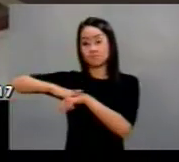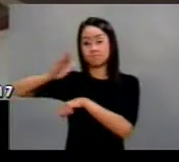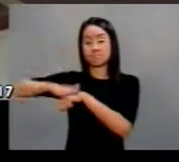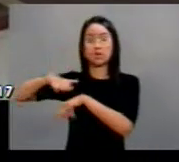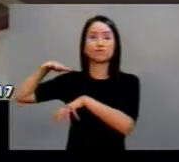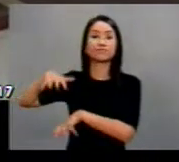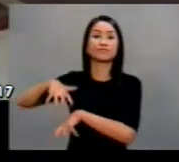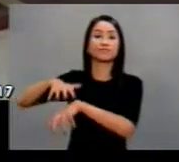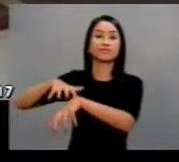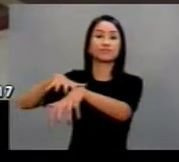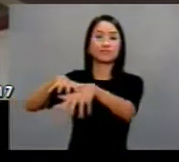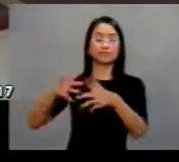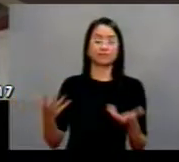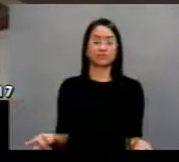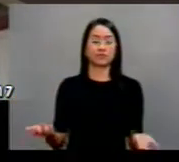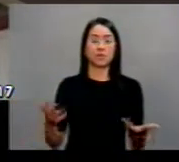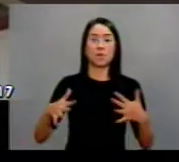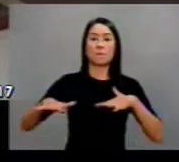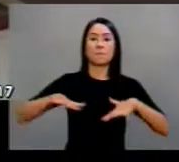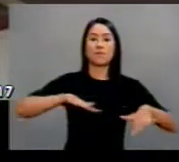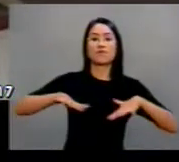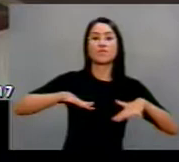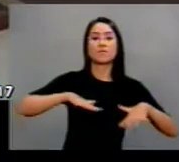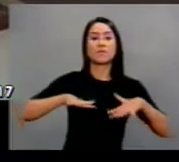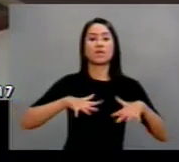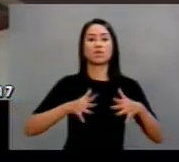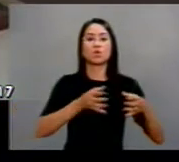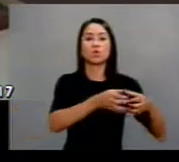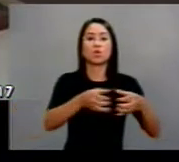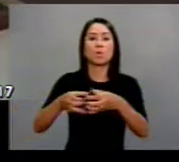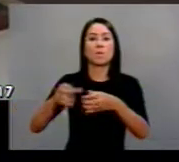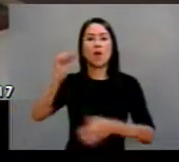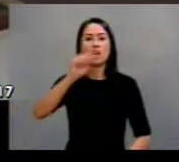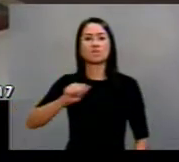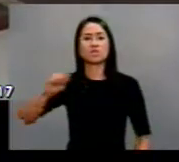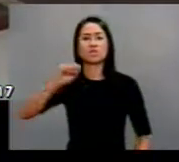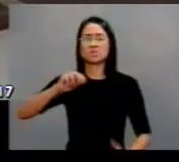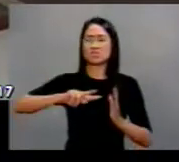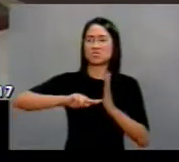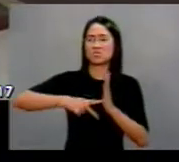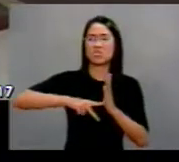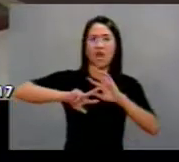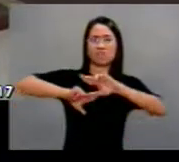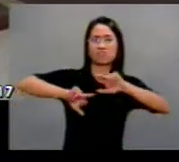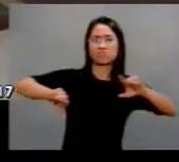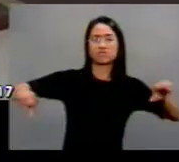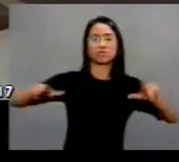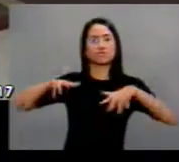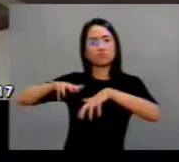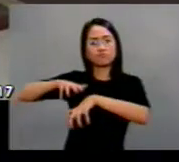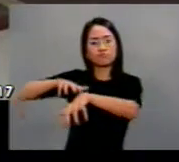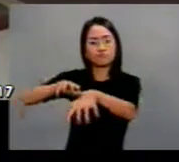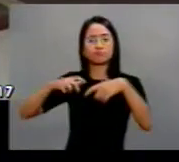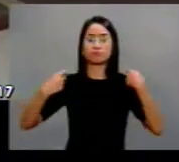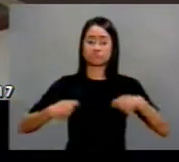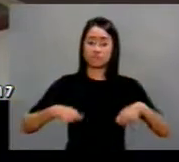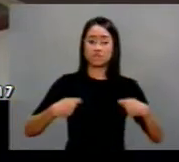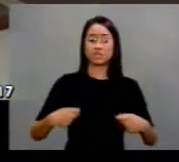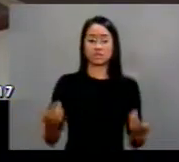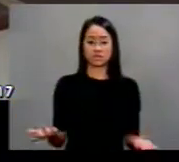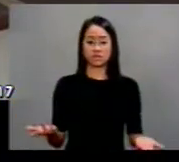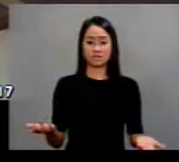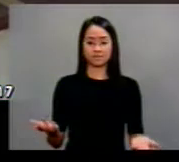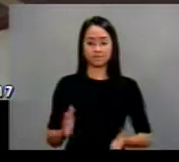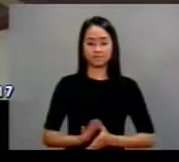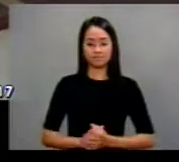sociedade civil, dos movimentos populares, da Frente Povo Sem Medo, da possibilidade de que o povo se